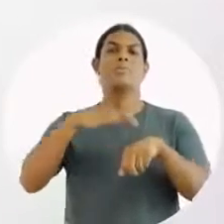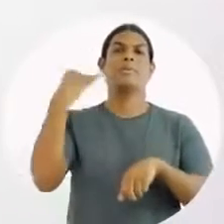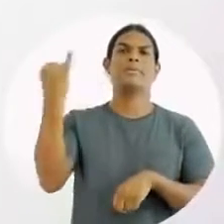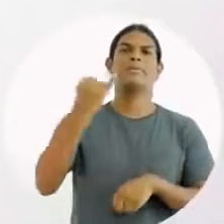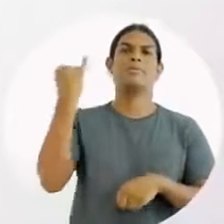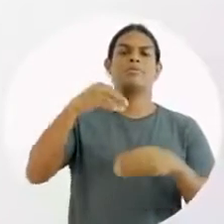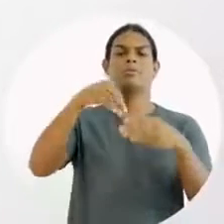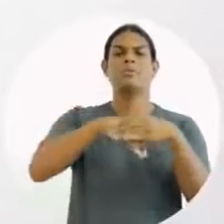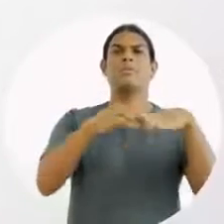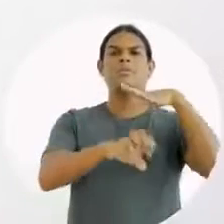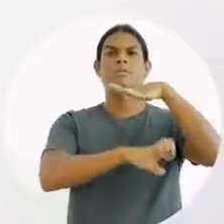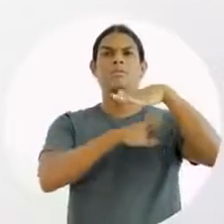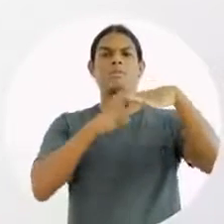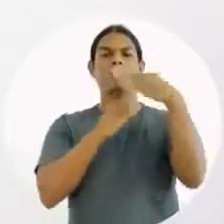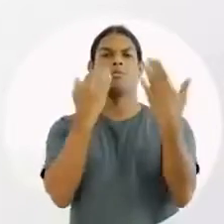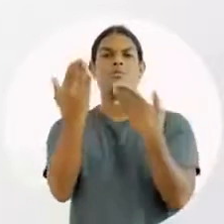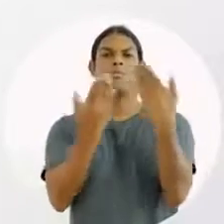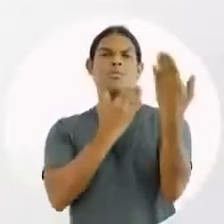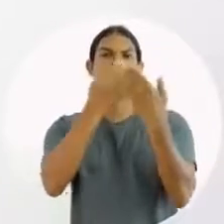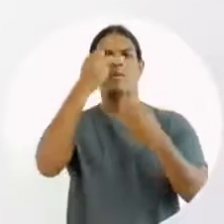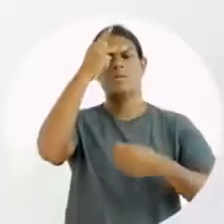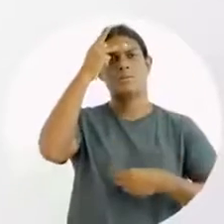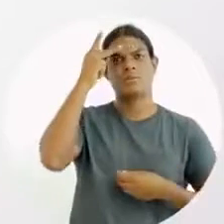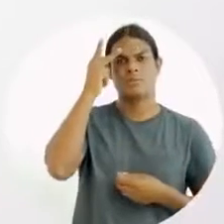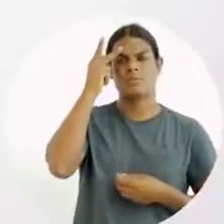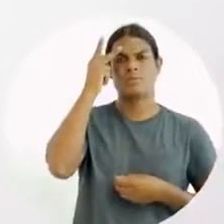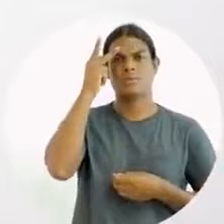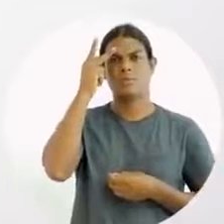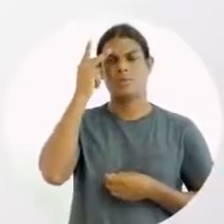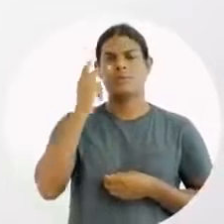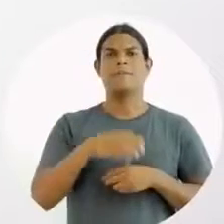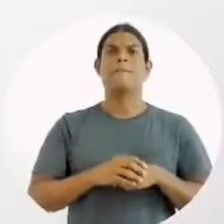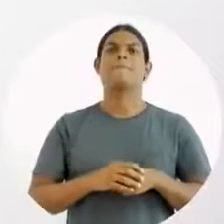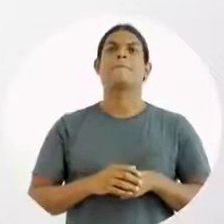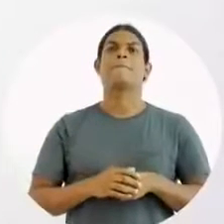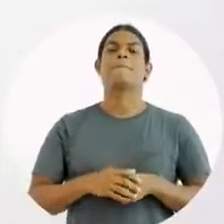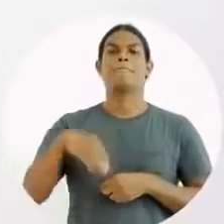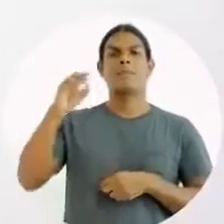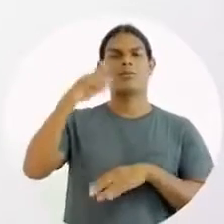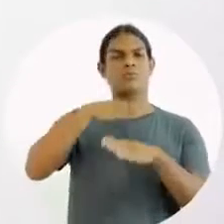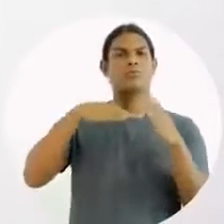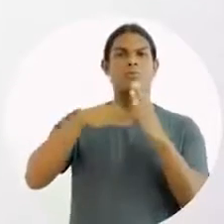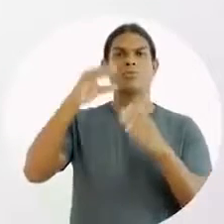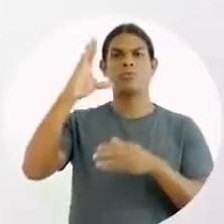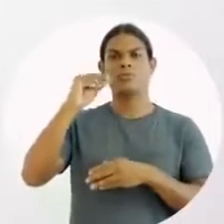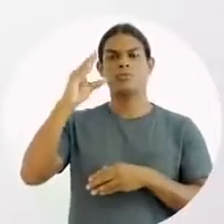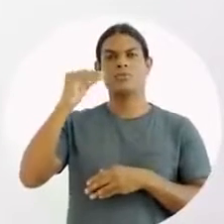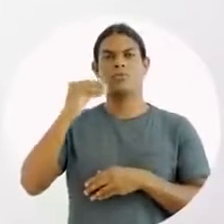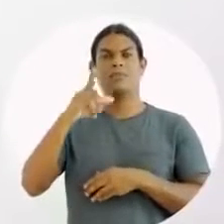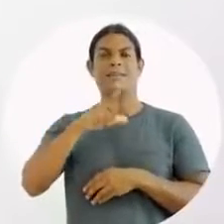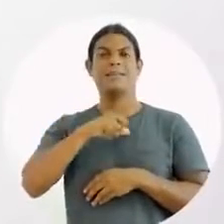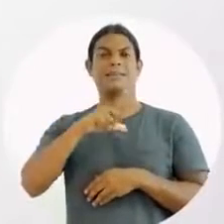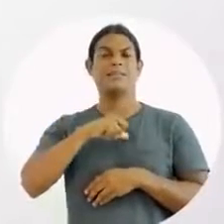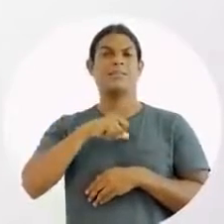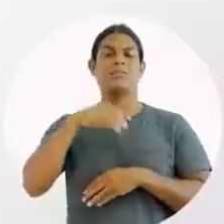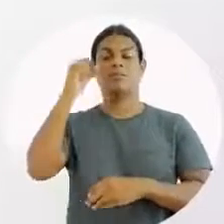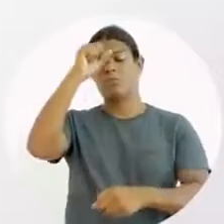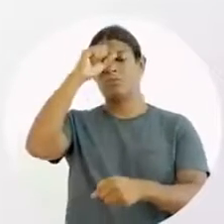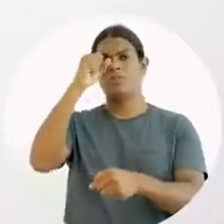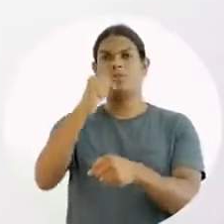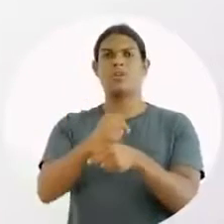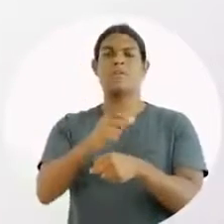das organizações do que propriamente as pessoas. Então, os empregadores, eles tinham todo o interesse